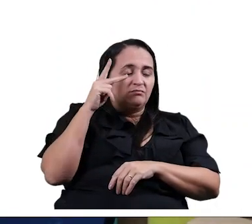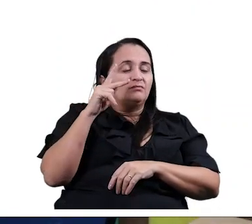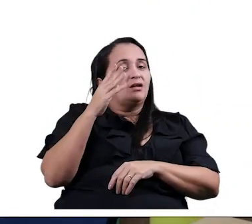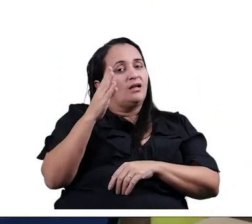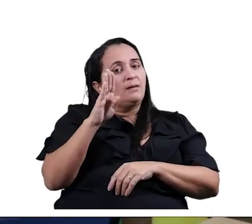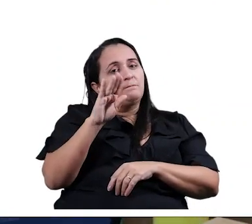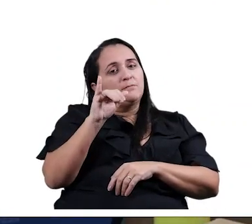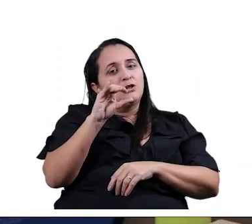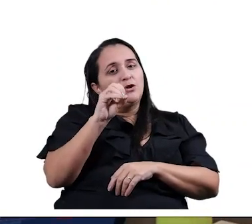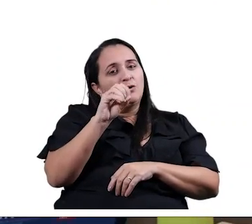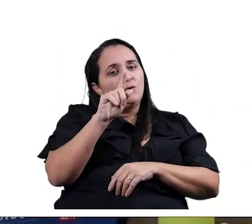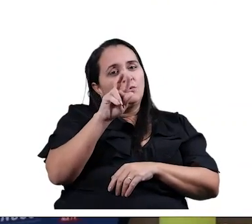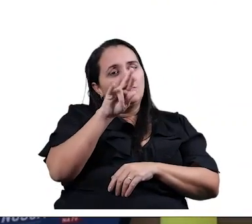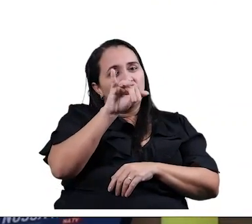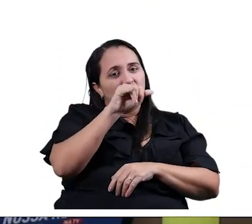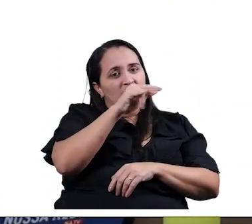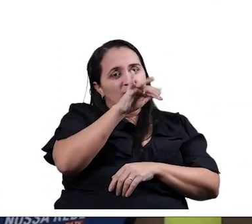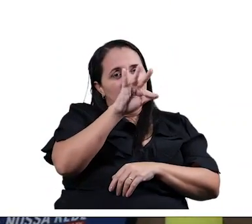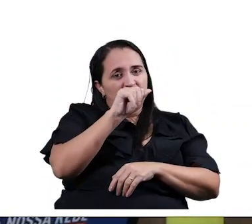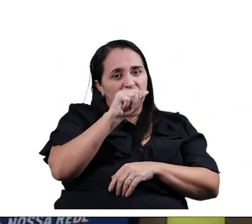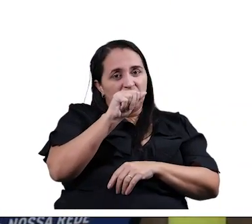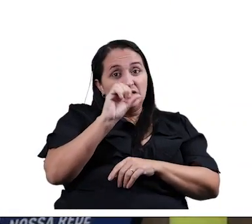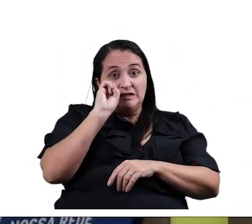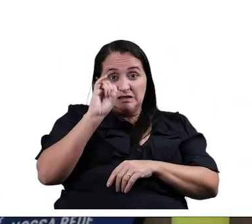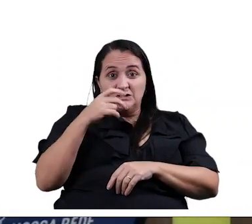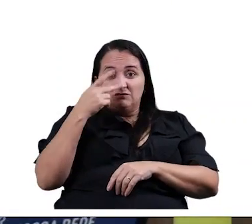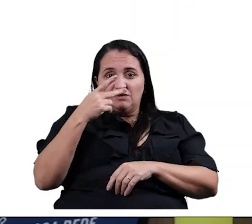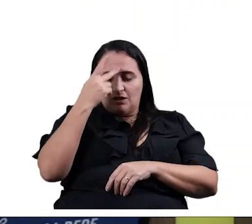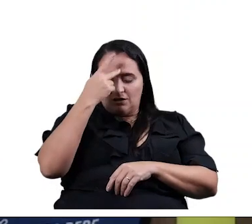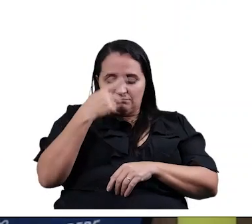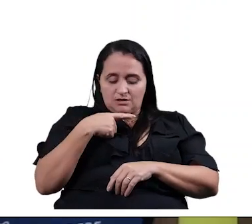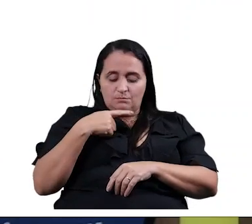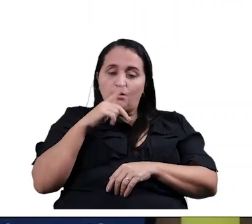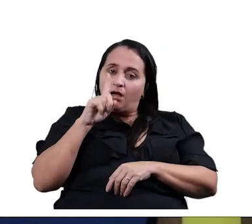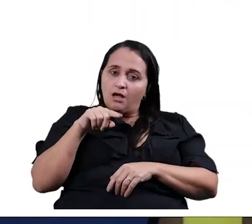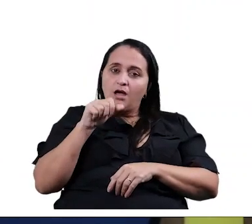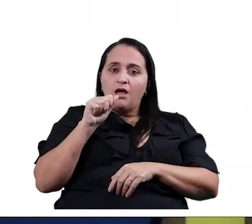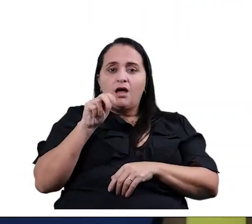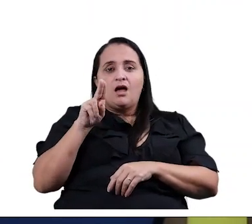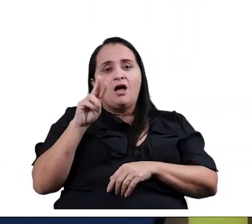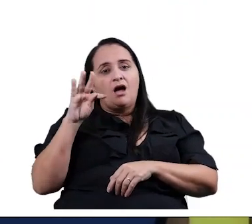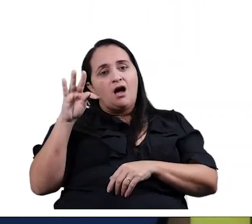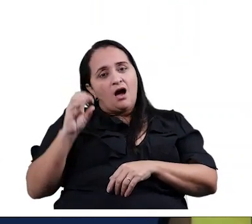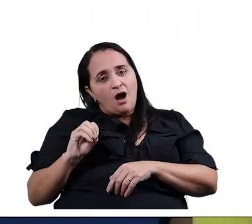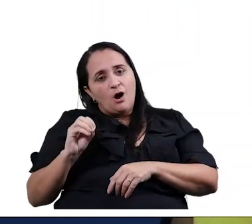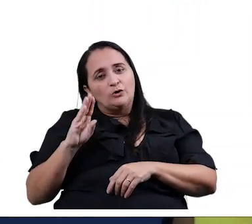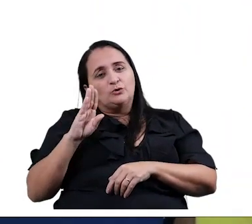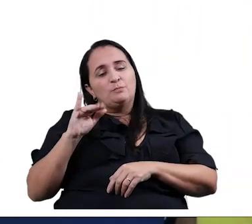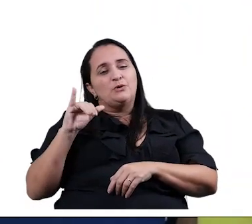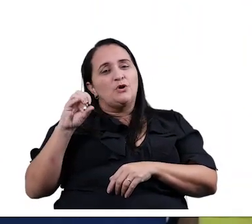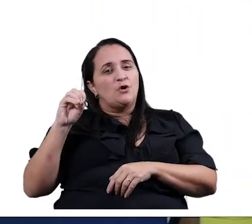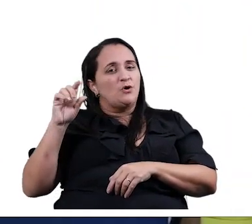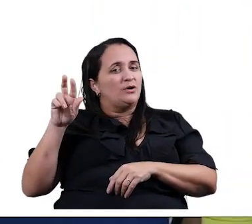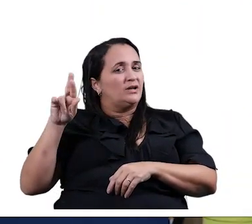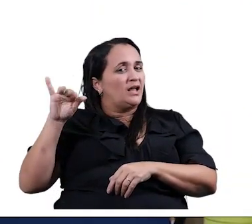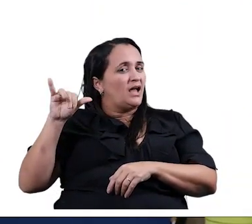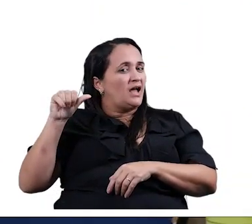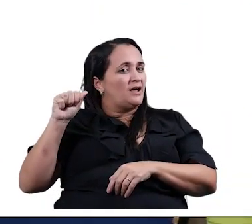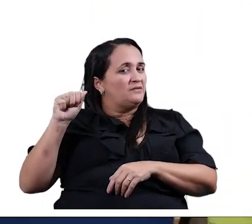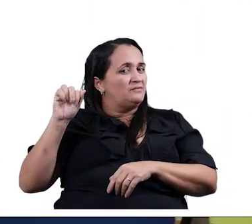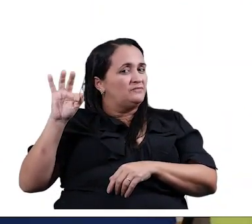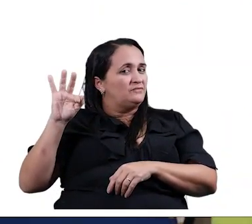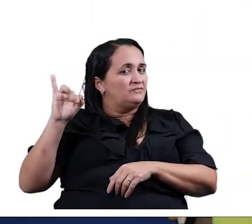falei que era importante a questão dos pronomes, eu quero relembrar com vocês